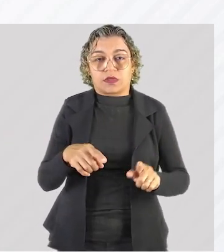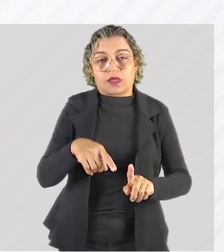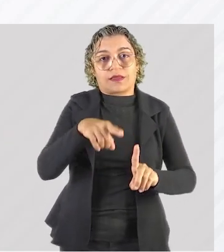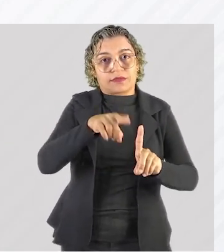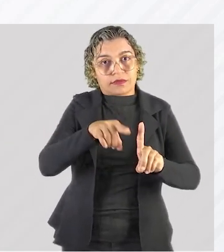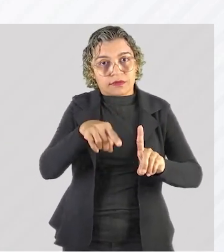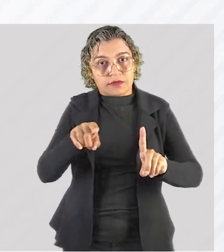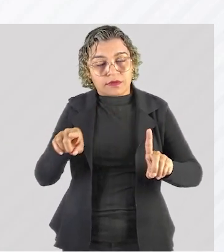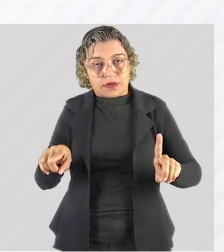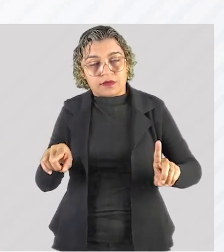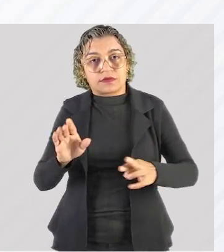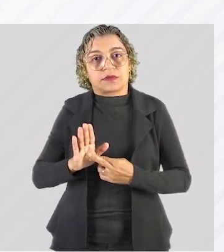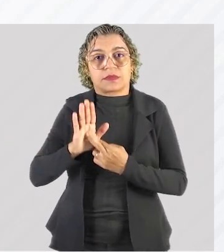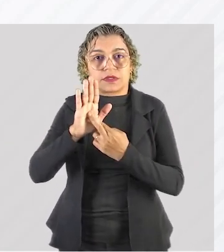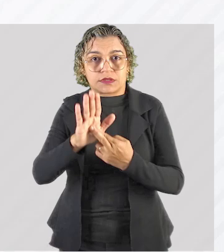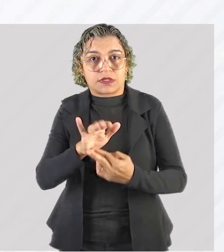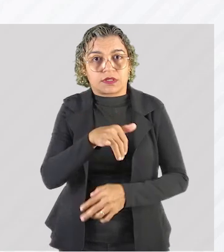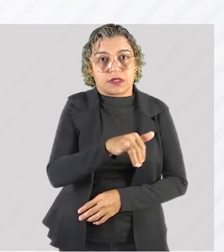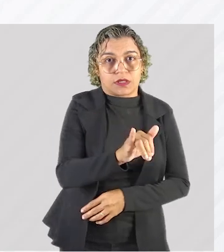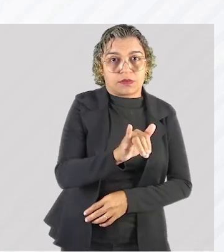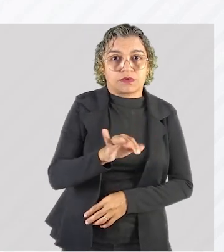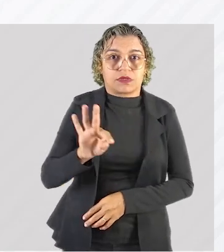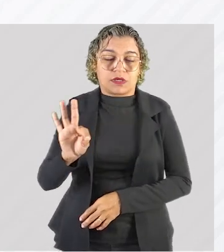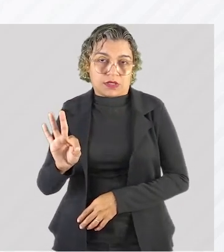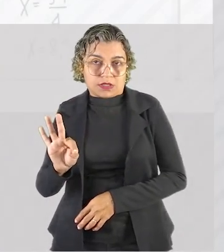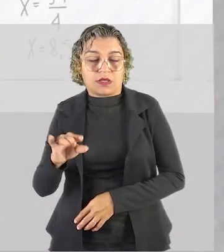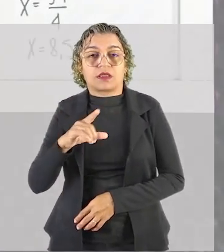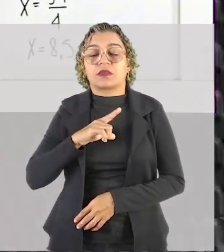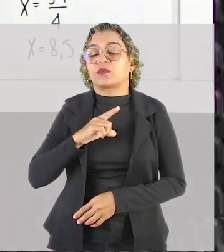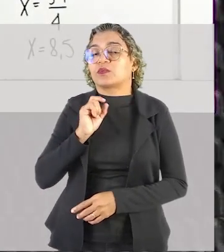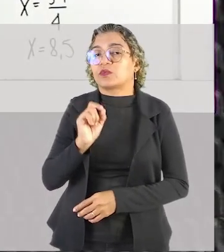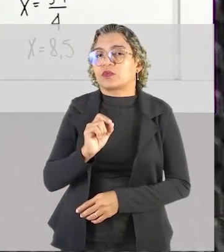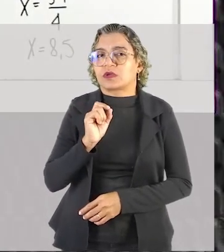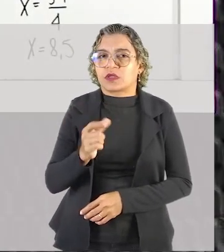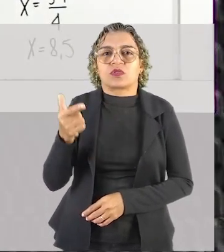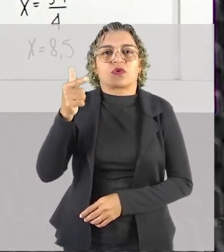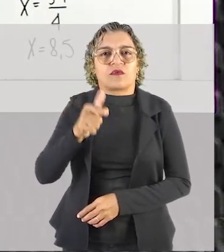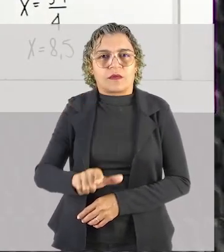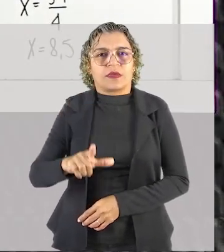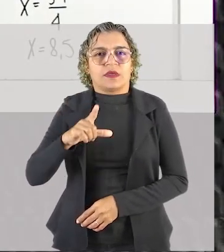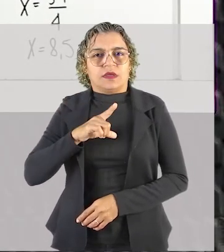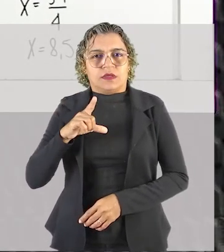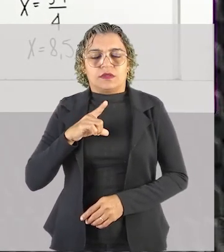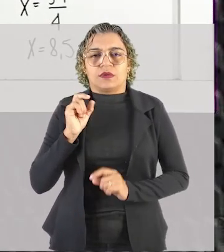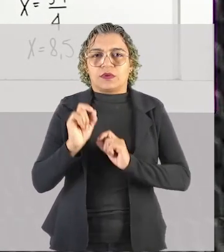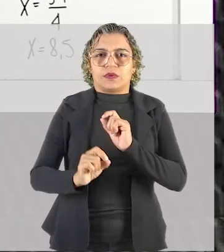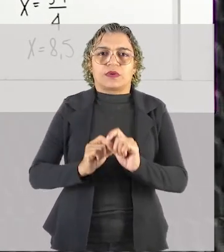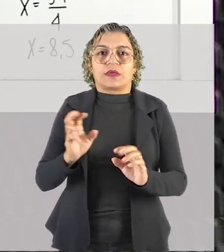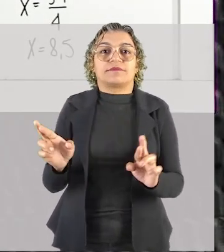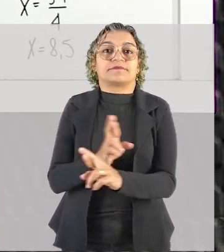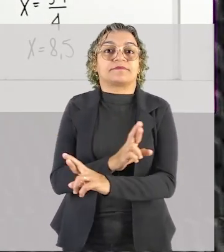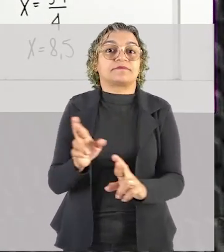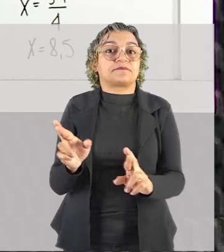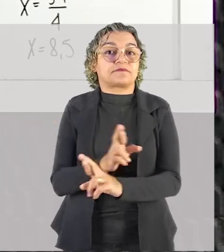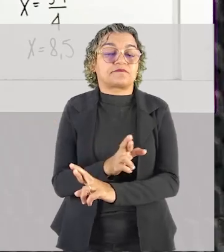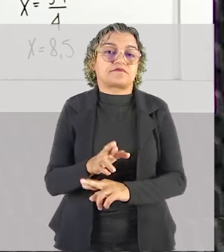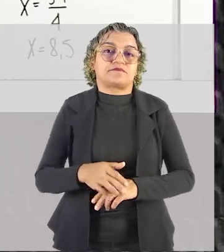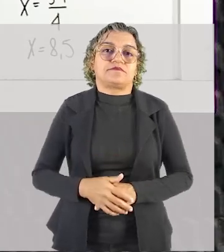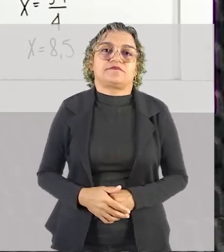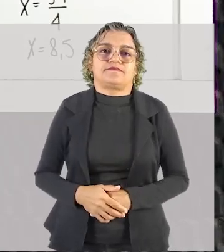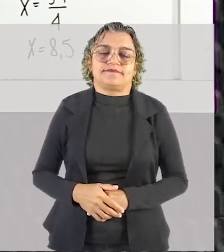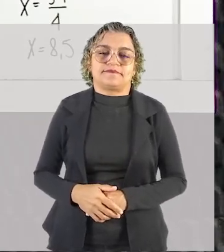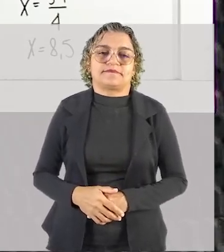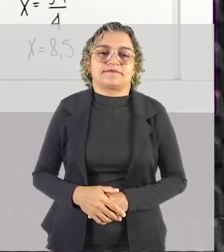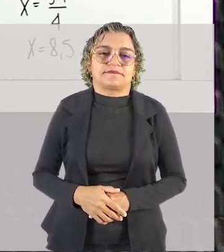apresentados, a relação entre y e t é dada por... Olha, turma, mais uma vez nós temos uma relação